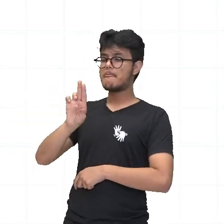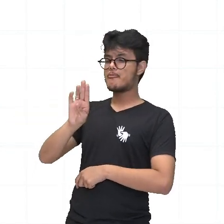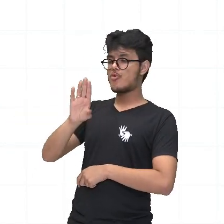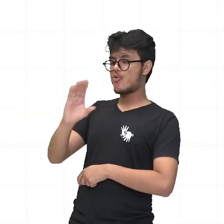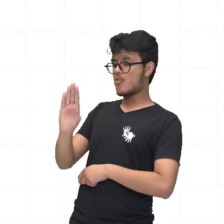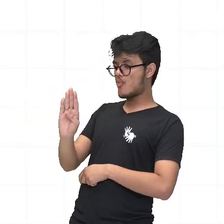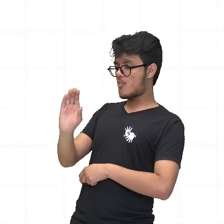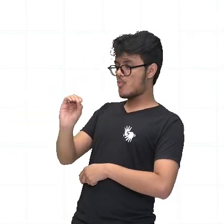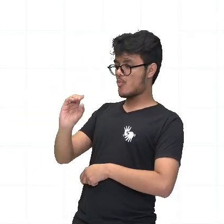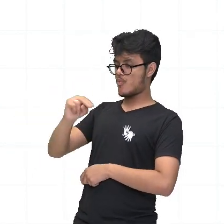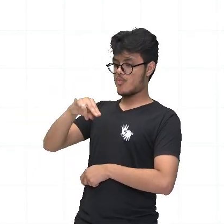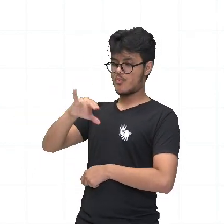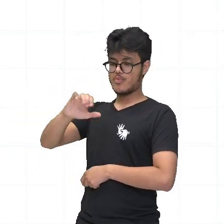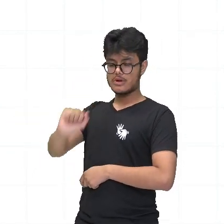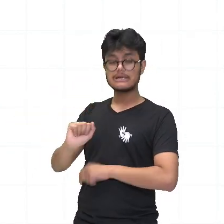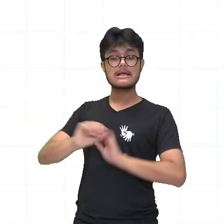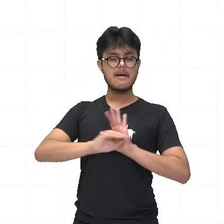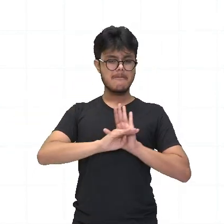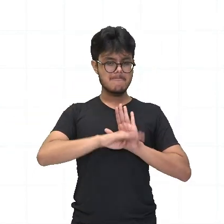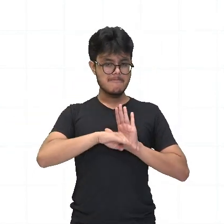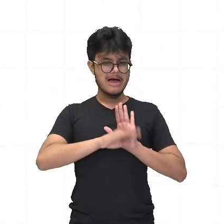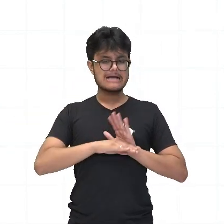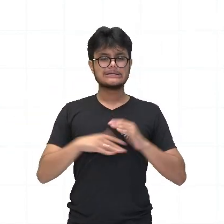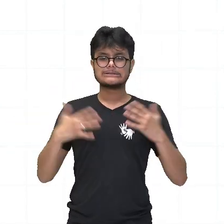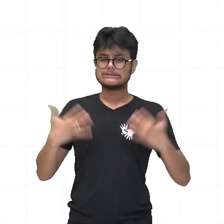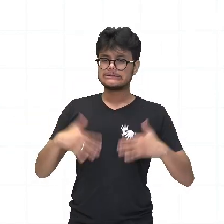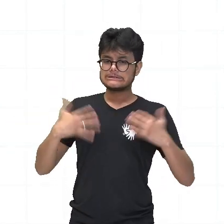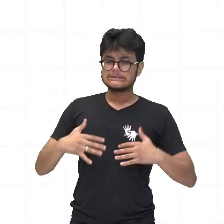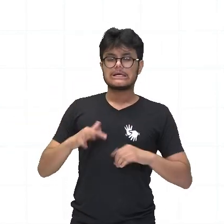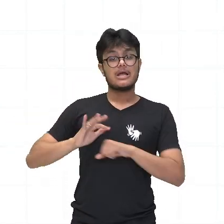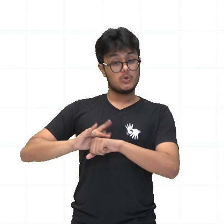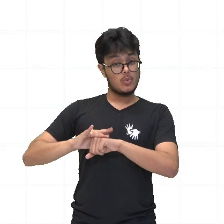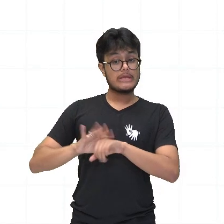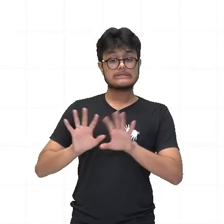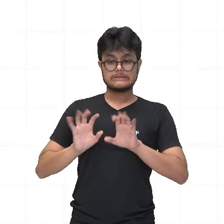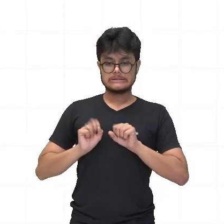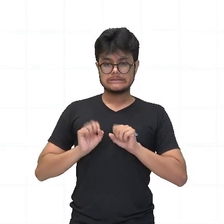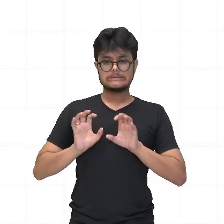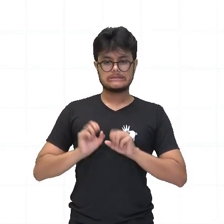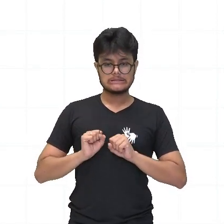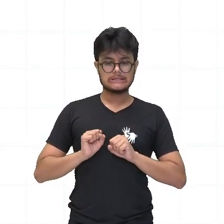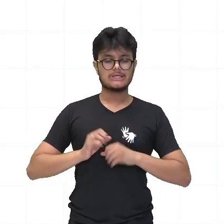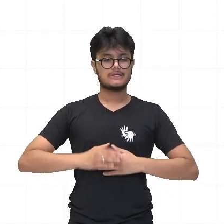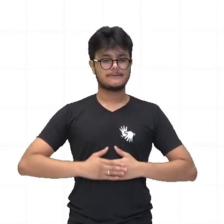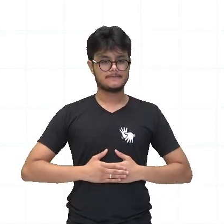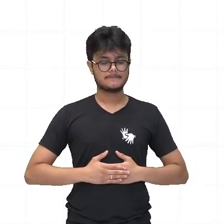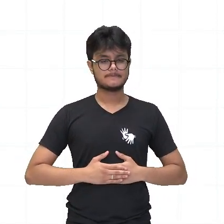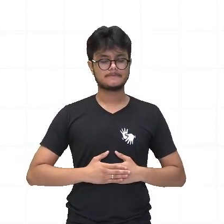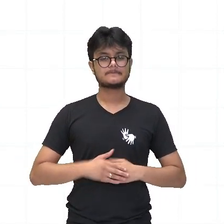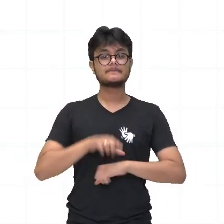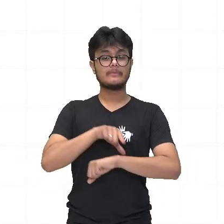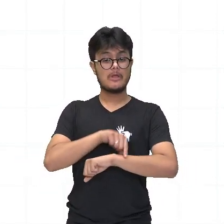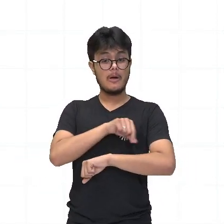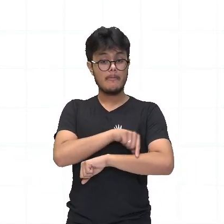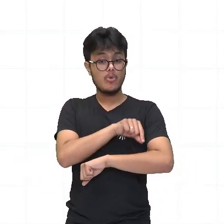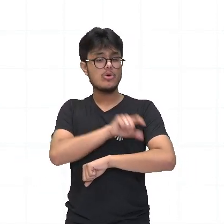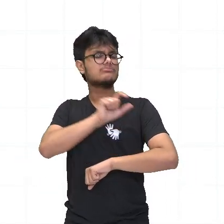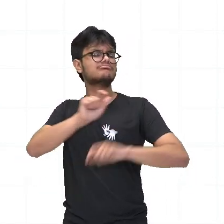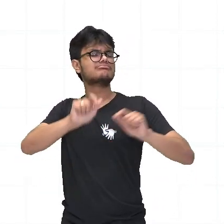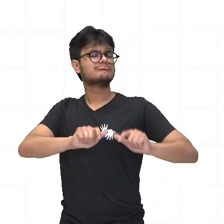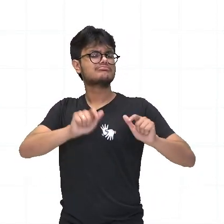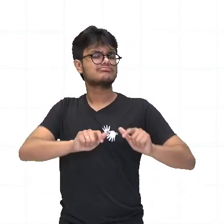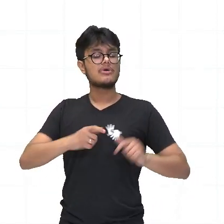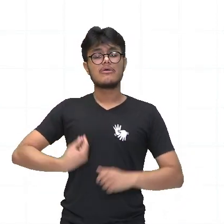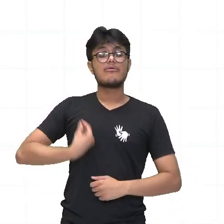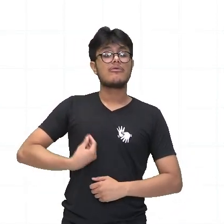vai transmitir ali a bactéria que vai ocasionar essa doença, né? E essa pulga ela fica ali no rato. E